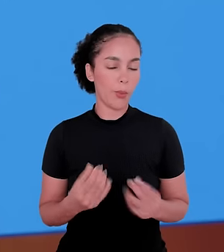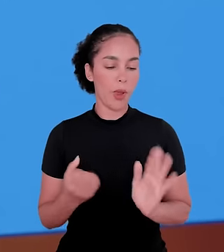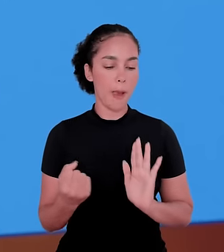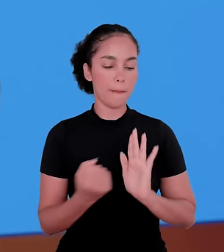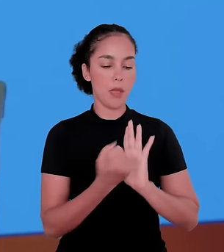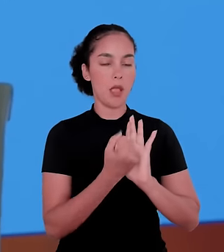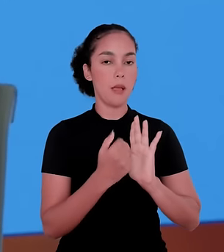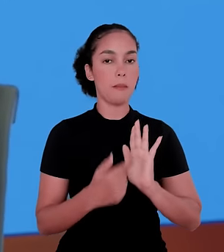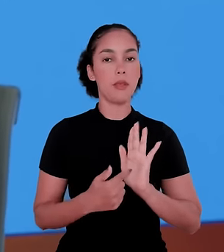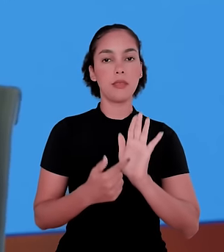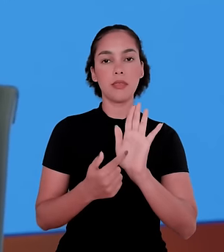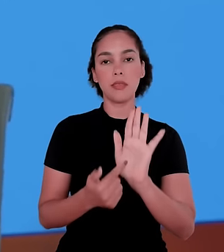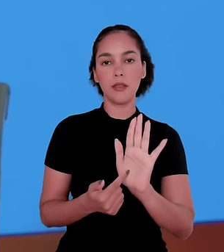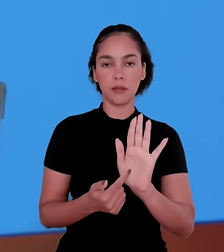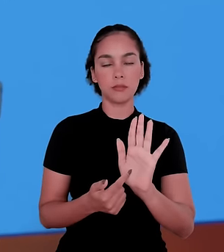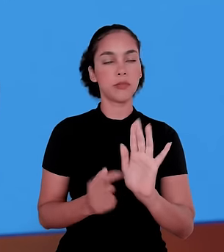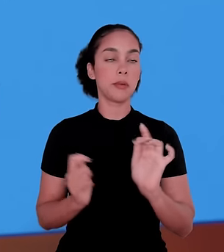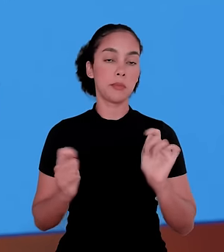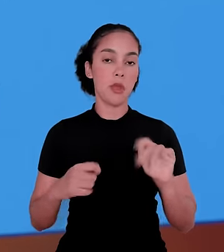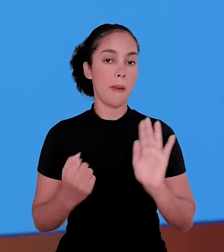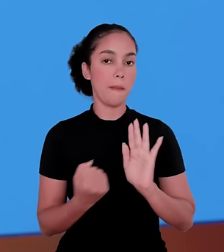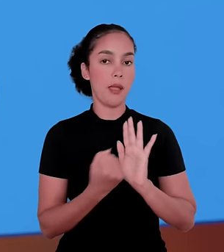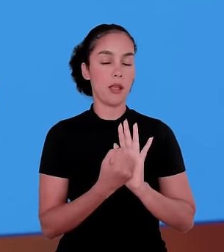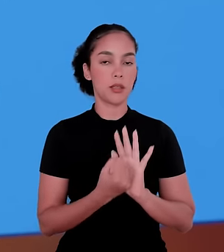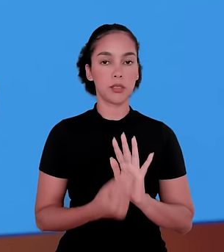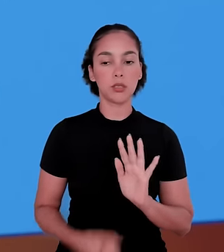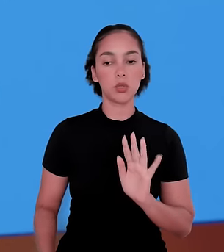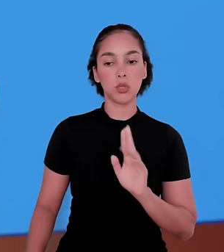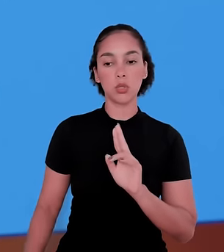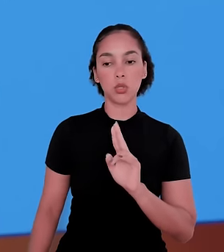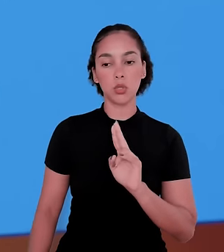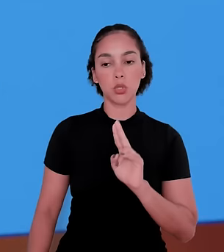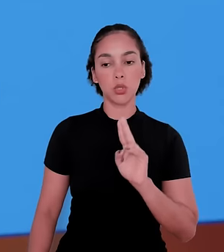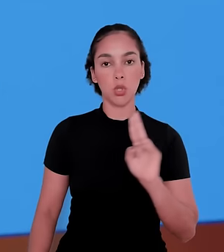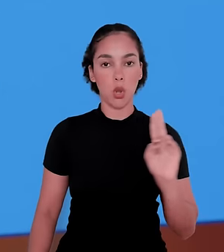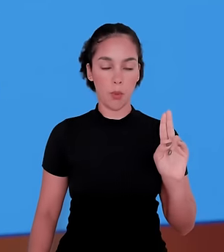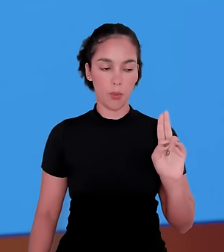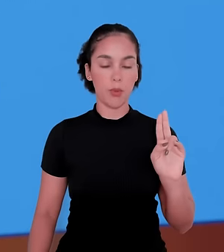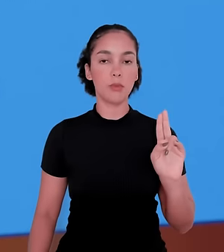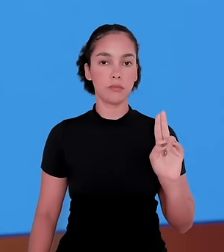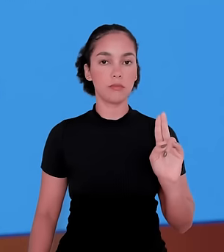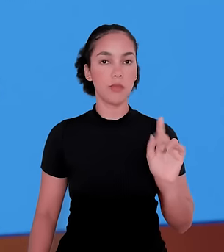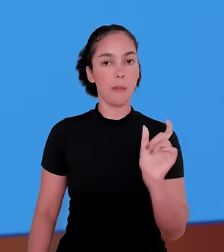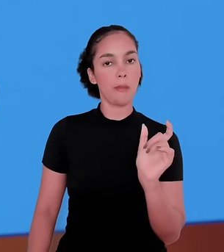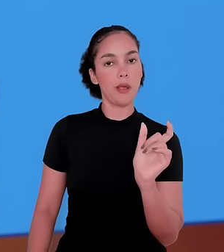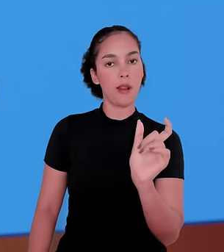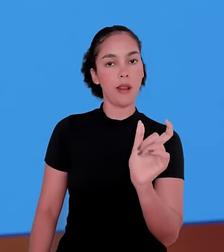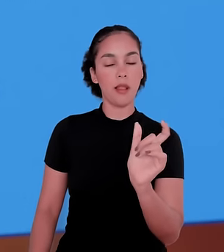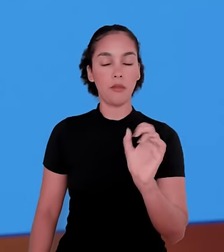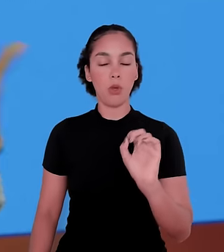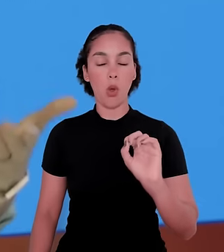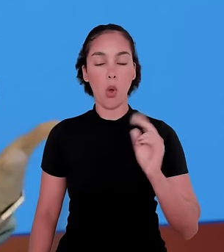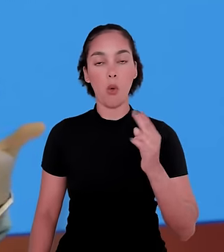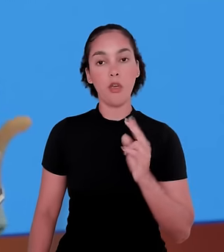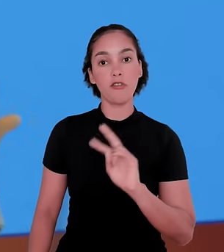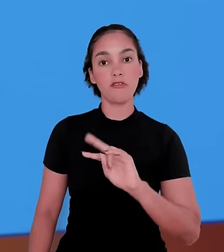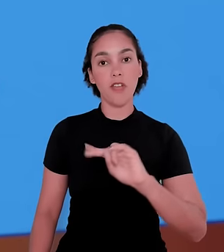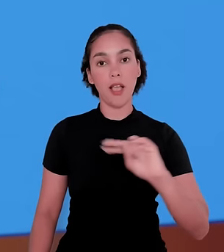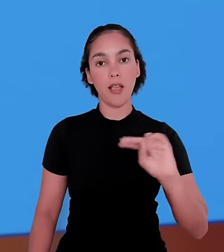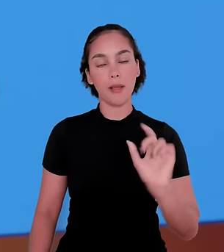né então ela pode ser uma marca nominativa ou seja o nome uma palavra ou várias